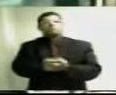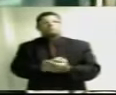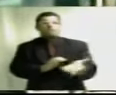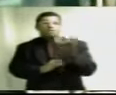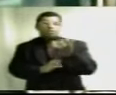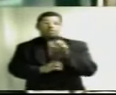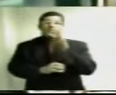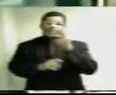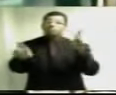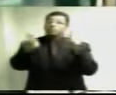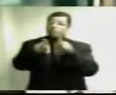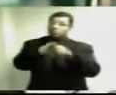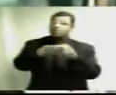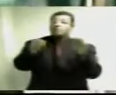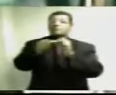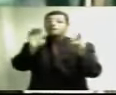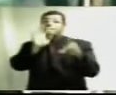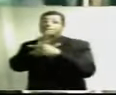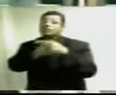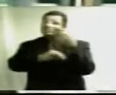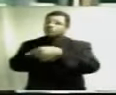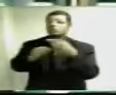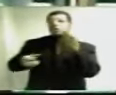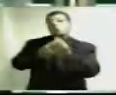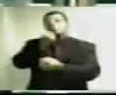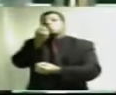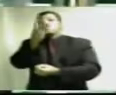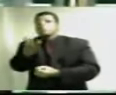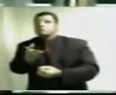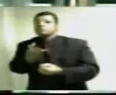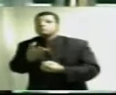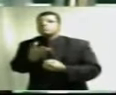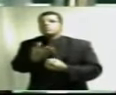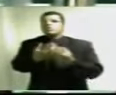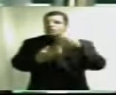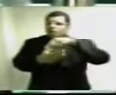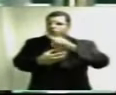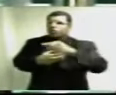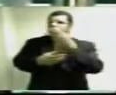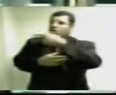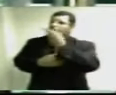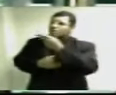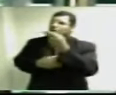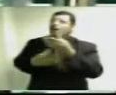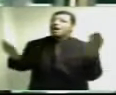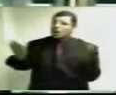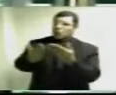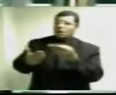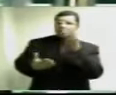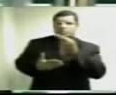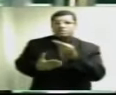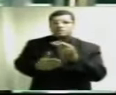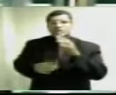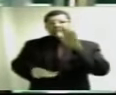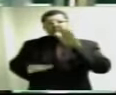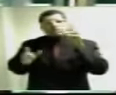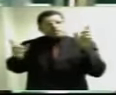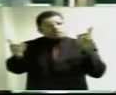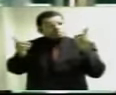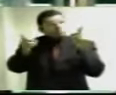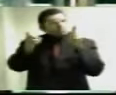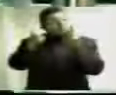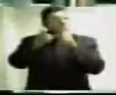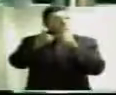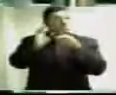e quero também fazer parte dele quando fui a esta tribuna exatamente para tentar